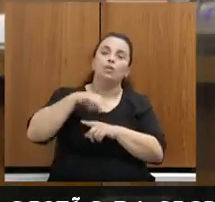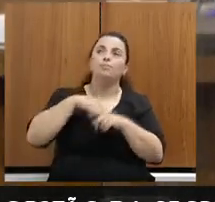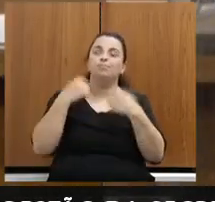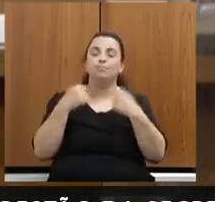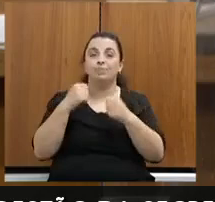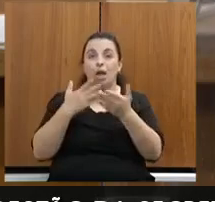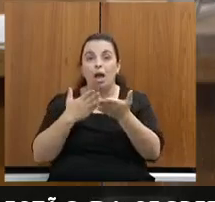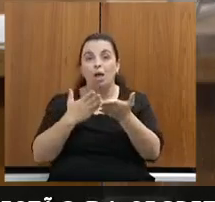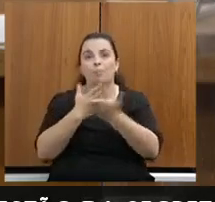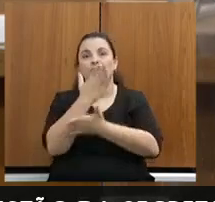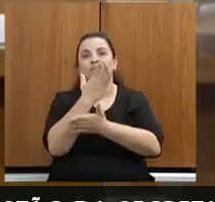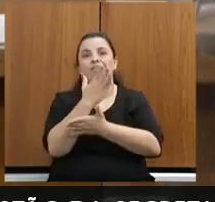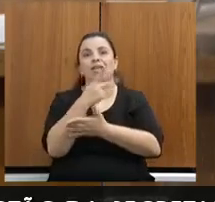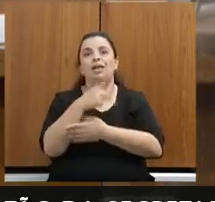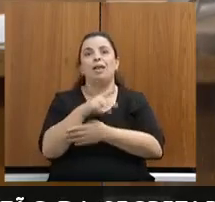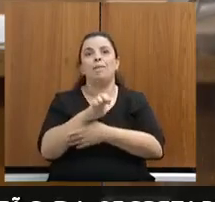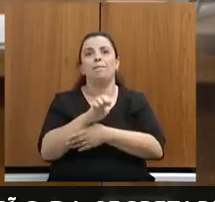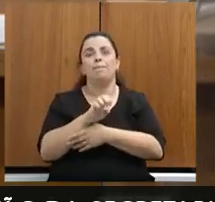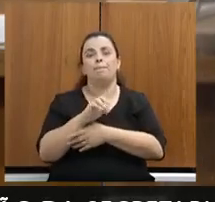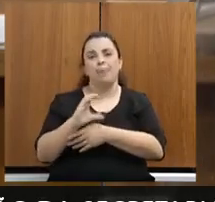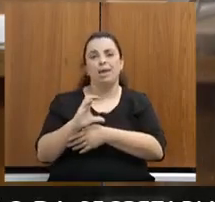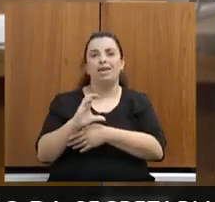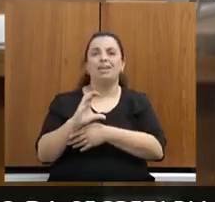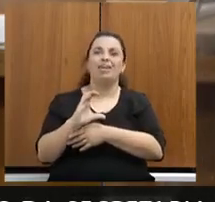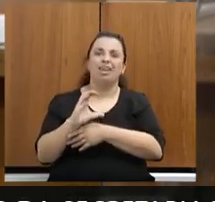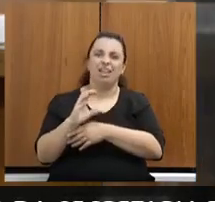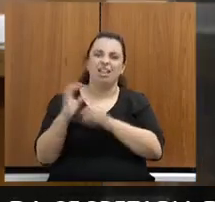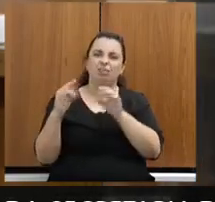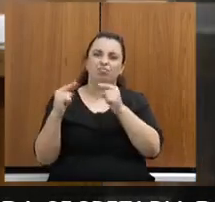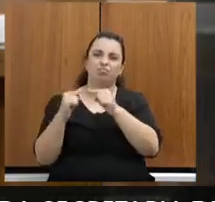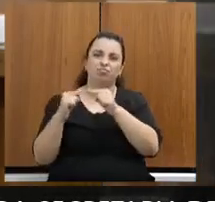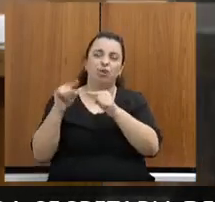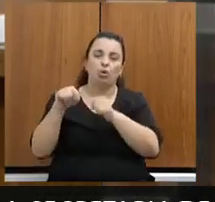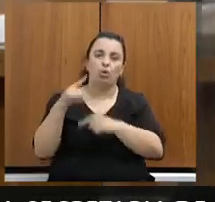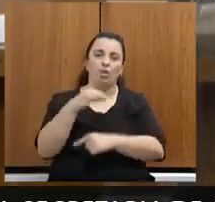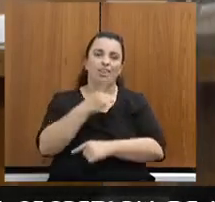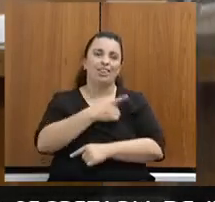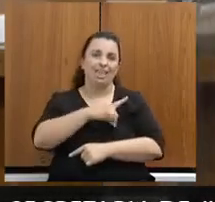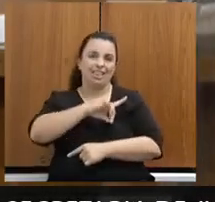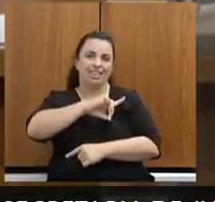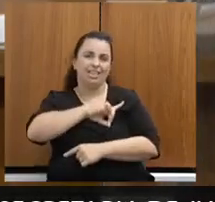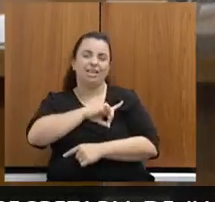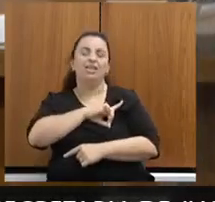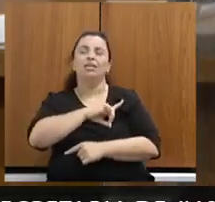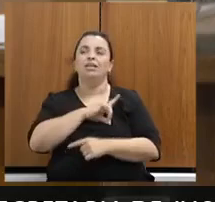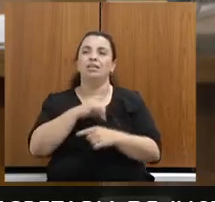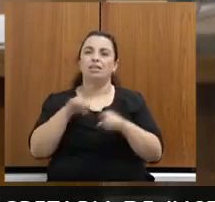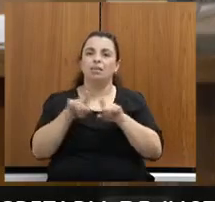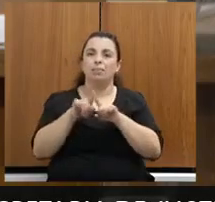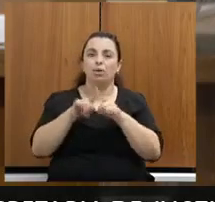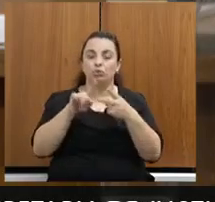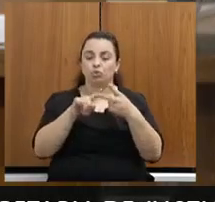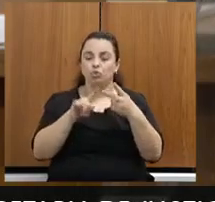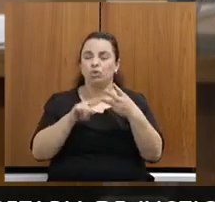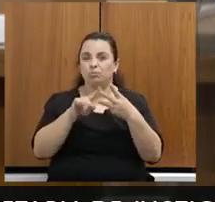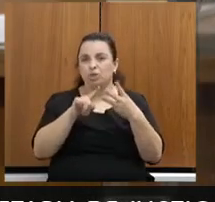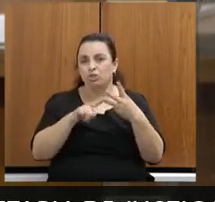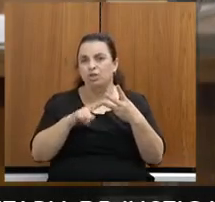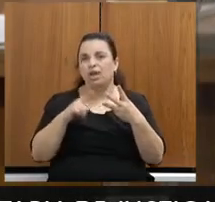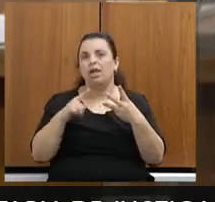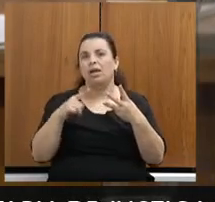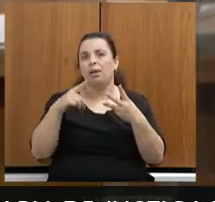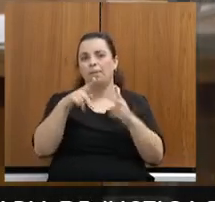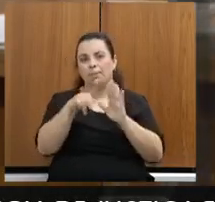aprovação da PEC relacionada com Detran dos dois projetos de lei da criação da autarquia Detran